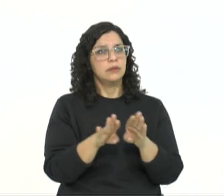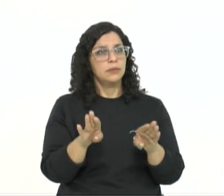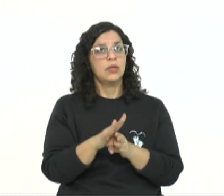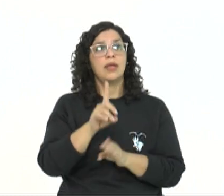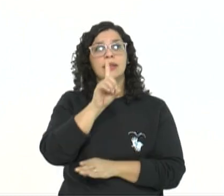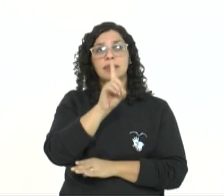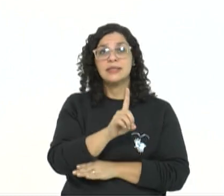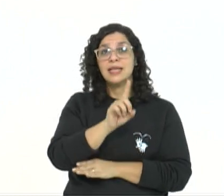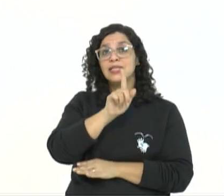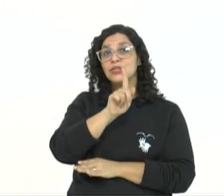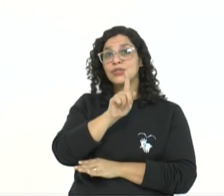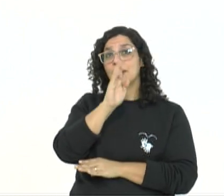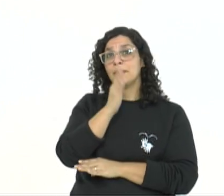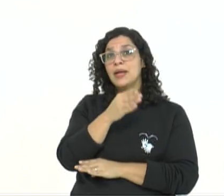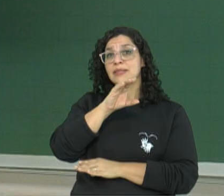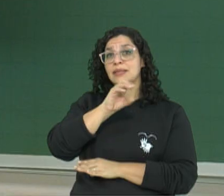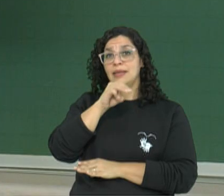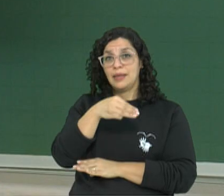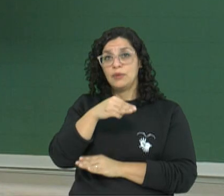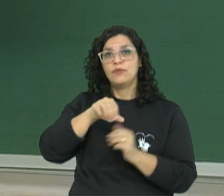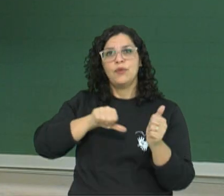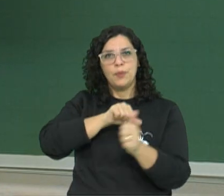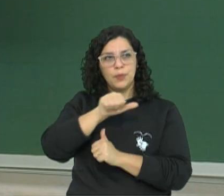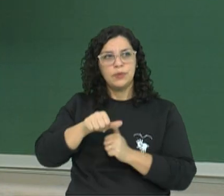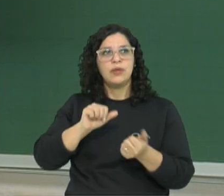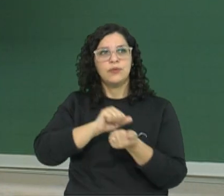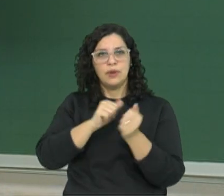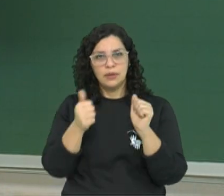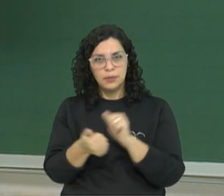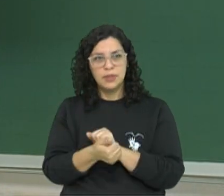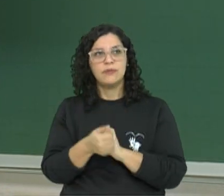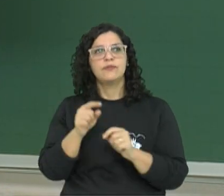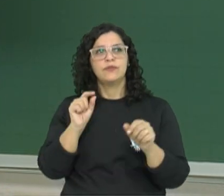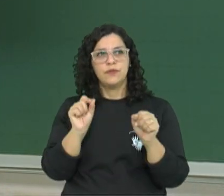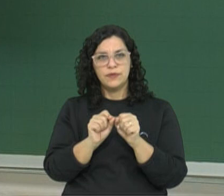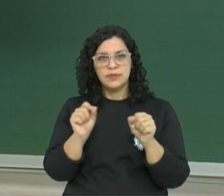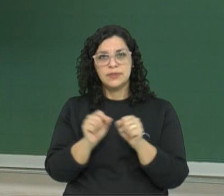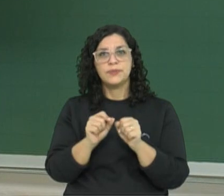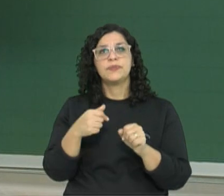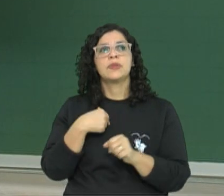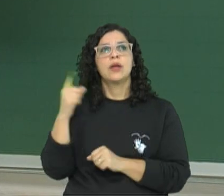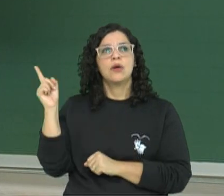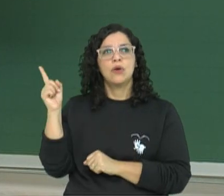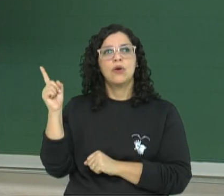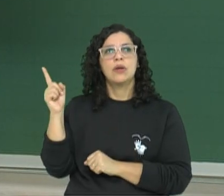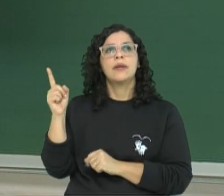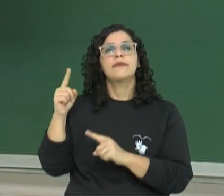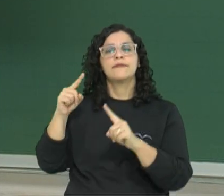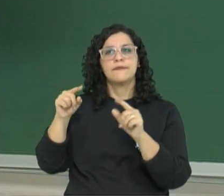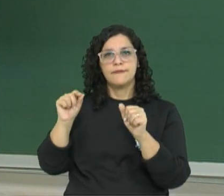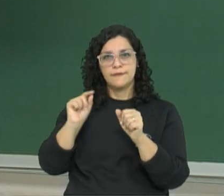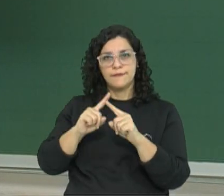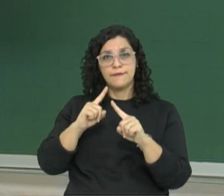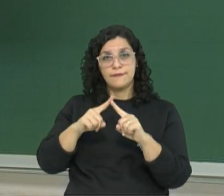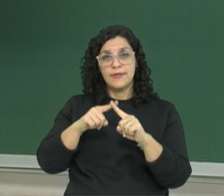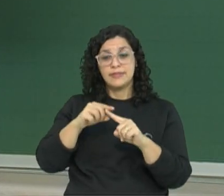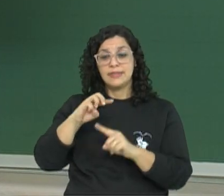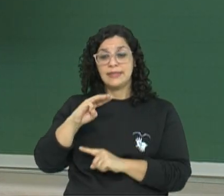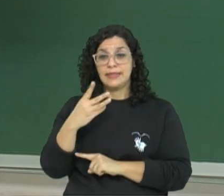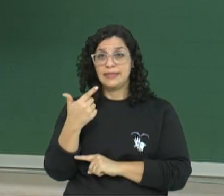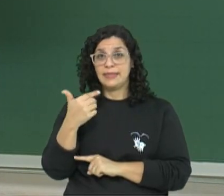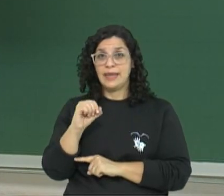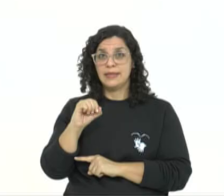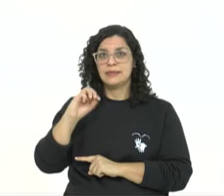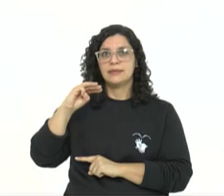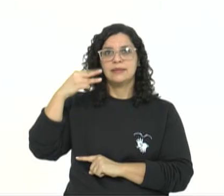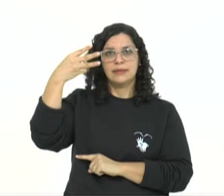densidade eu vou passar para o sistema internacional de medida, ou seja, eu irei vir aqui e multiplicar por 10 na terceira para